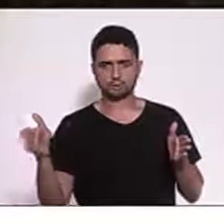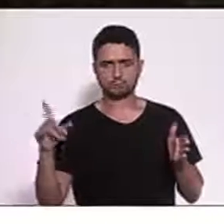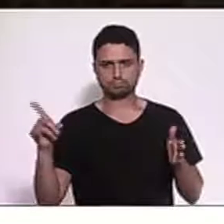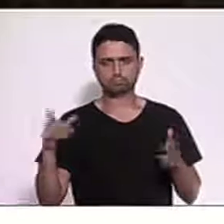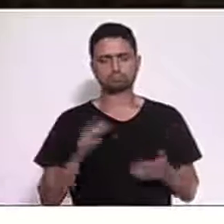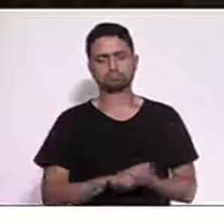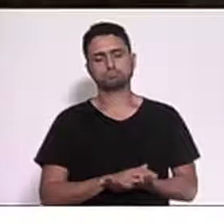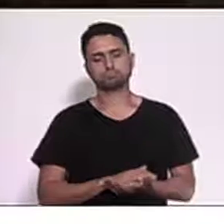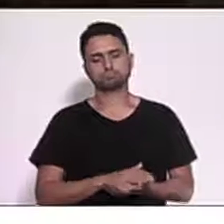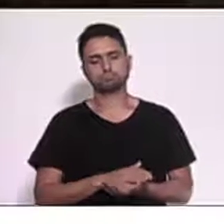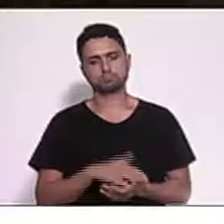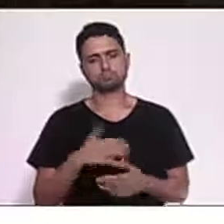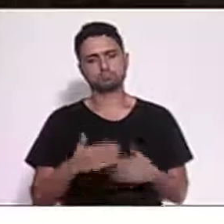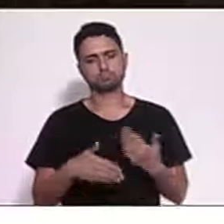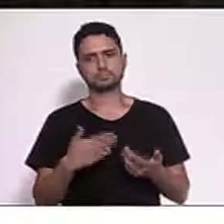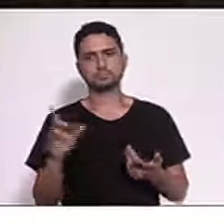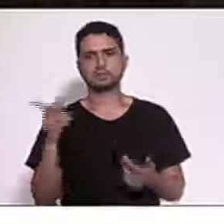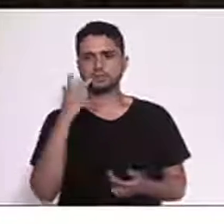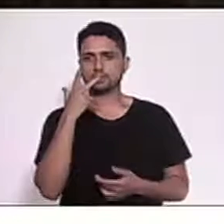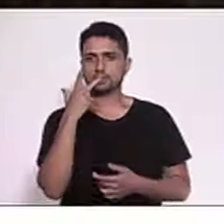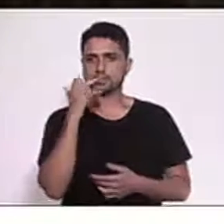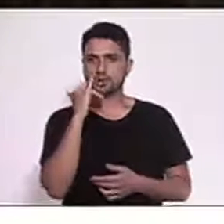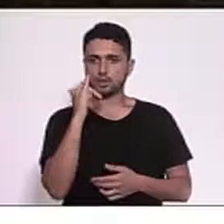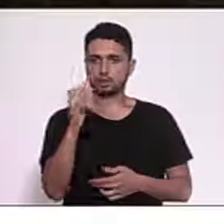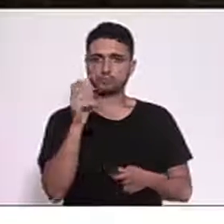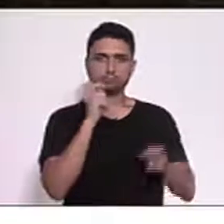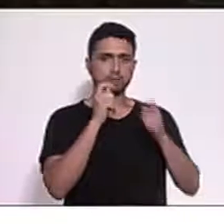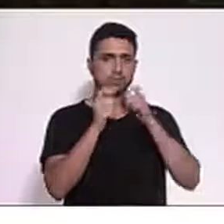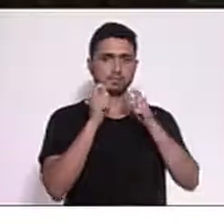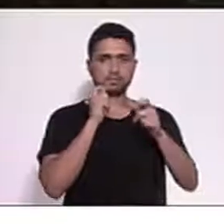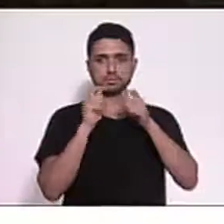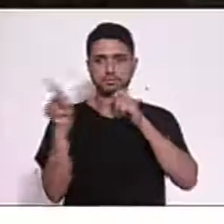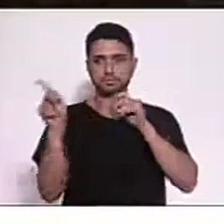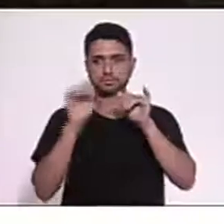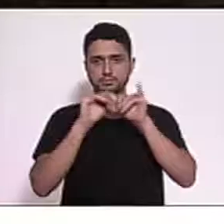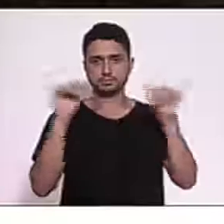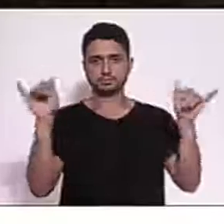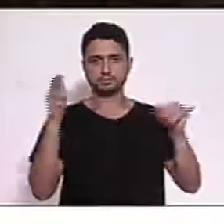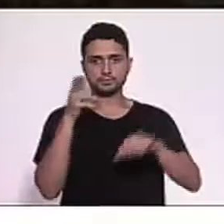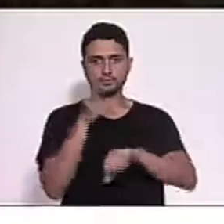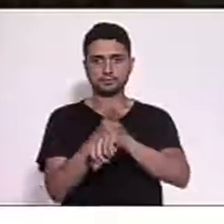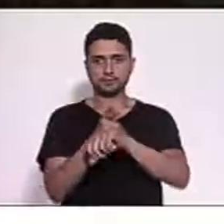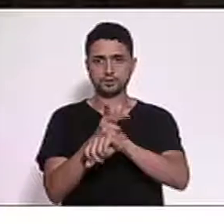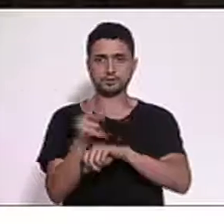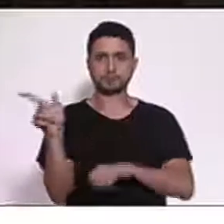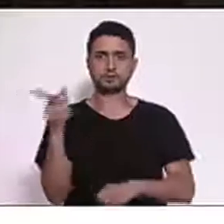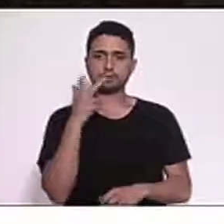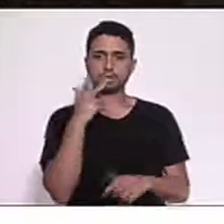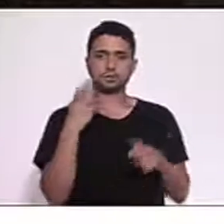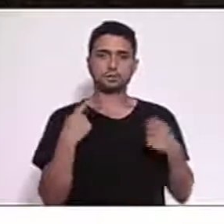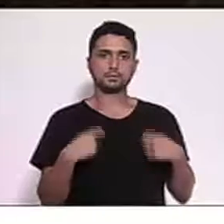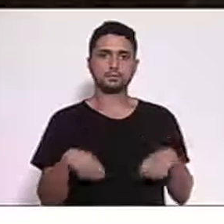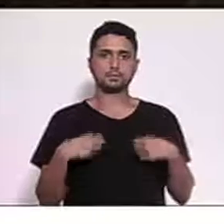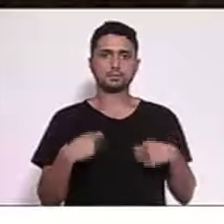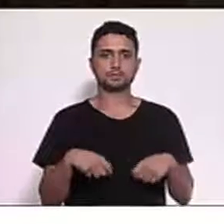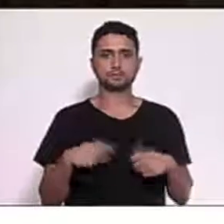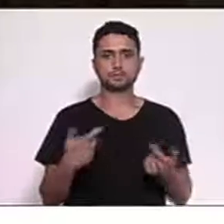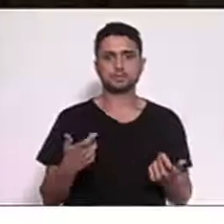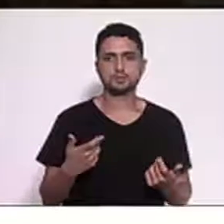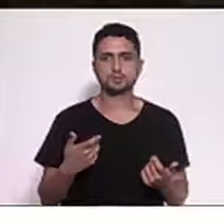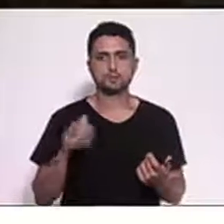e falar publicamente que está precisando de um adicional número